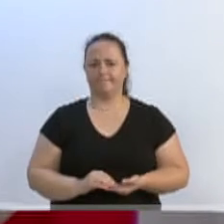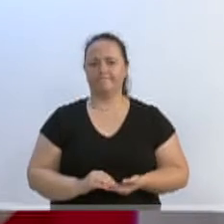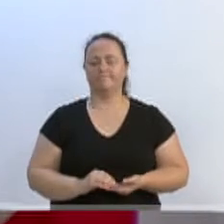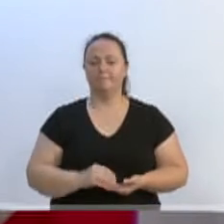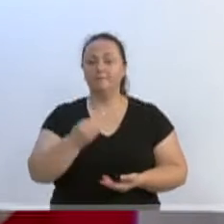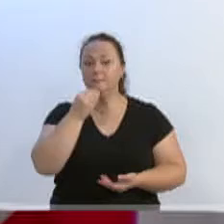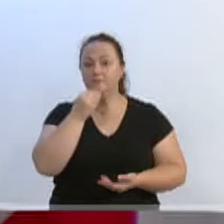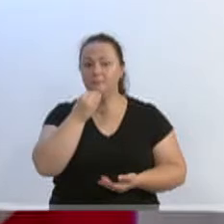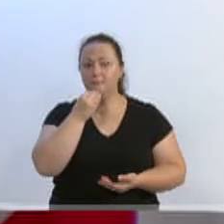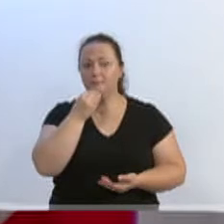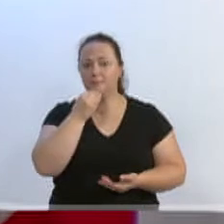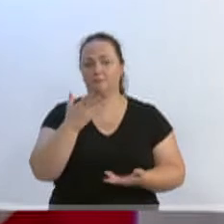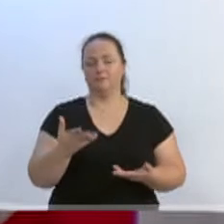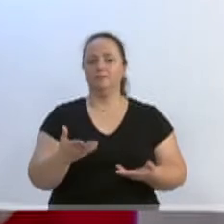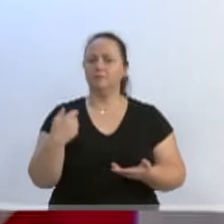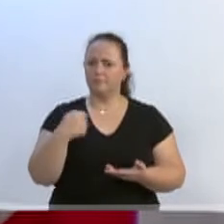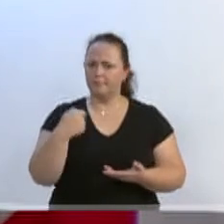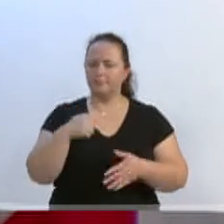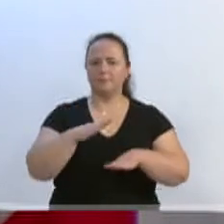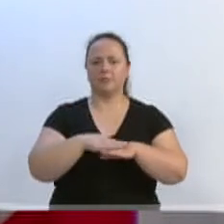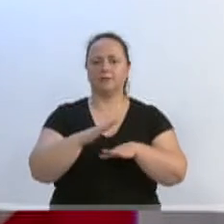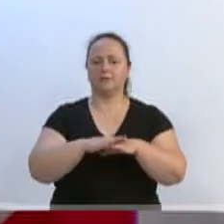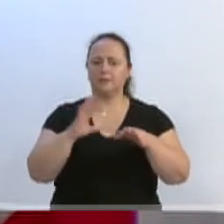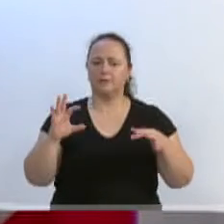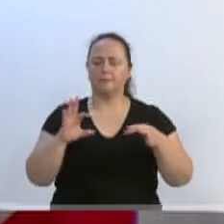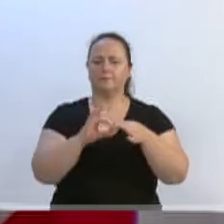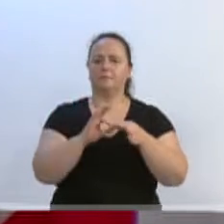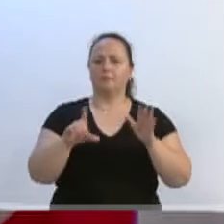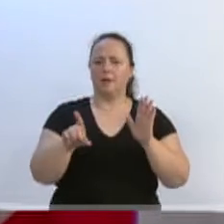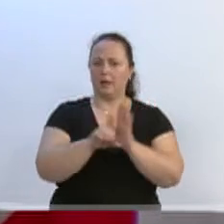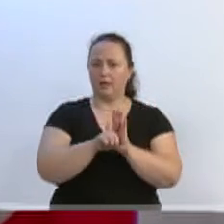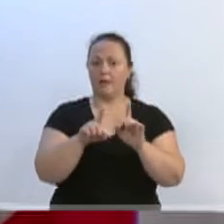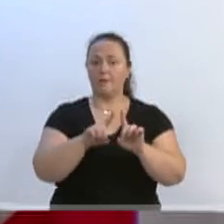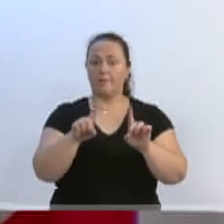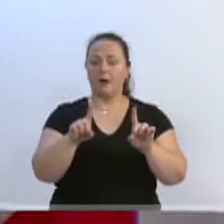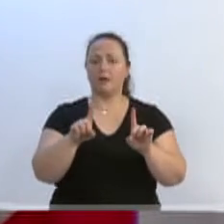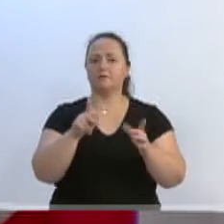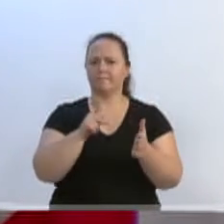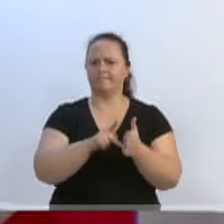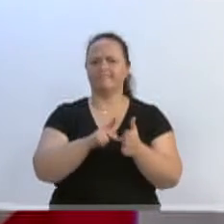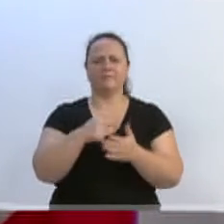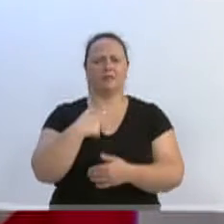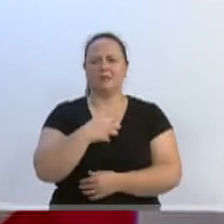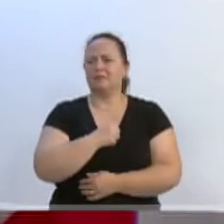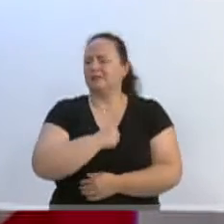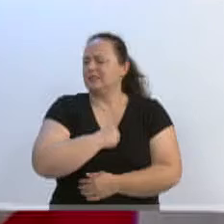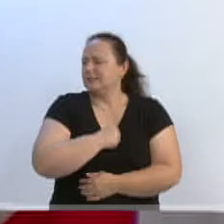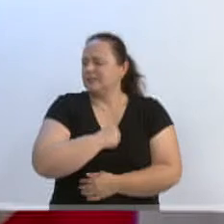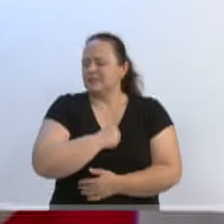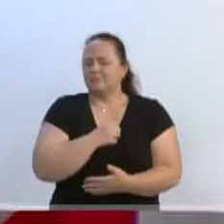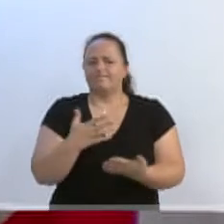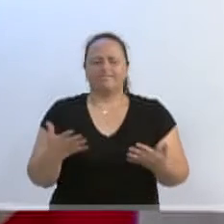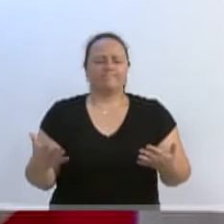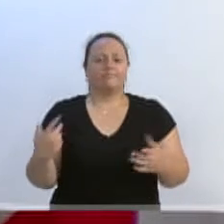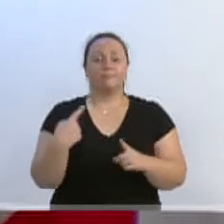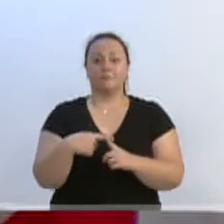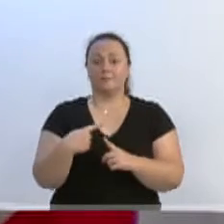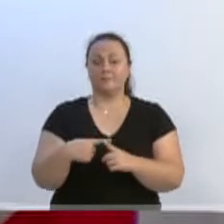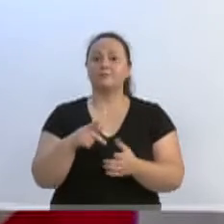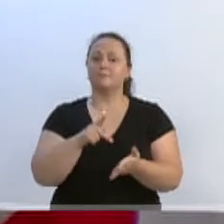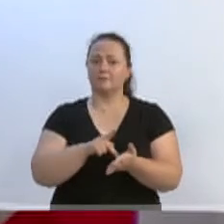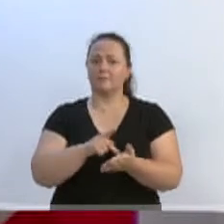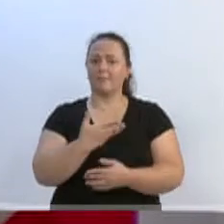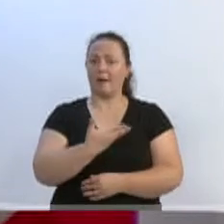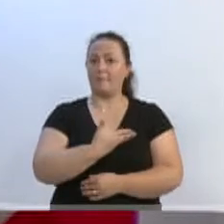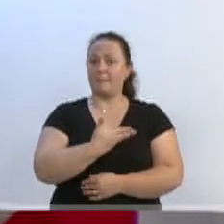que deve ser feito sempre é feito dentro da legalidade mas eu sinto um aperto no coração porque todos aqueles meus amigos vereador